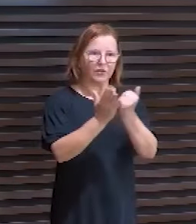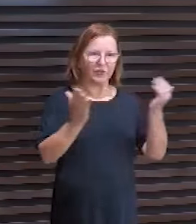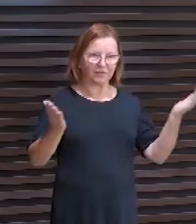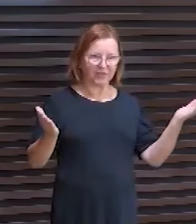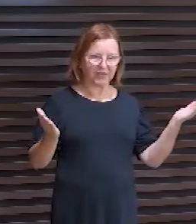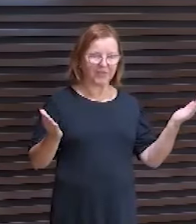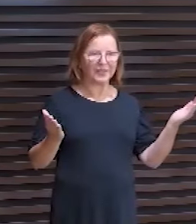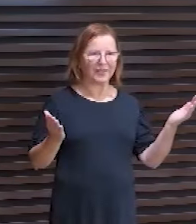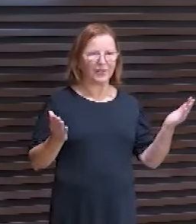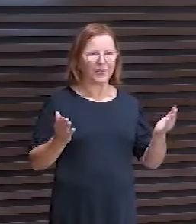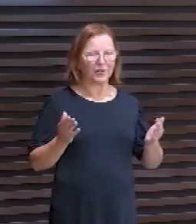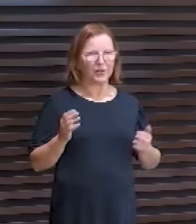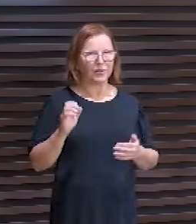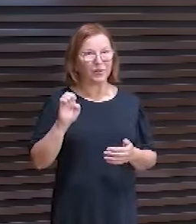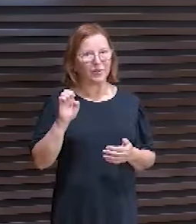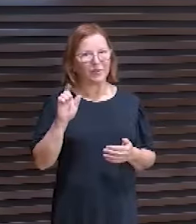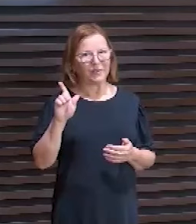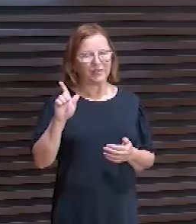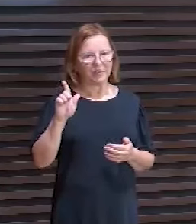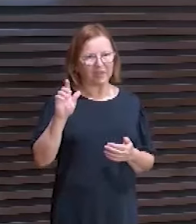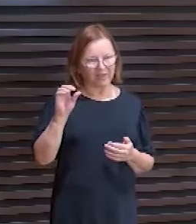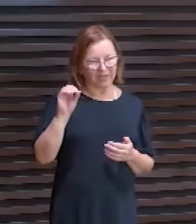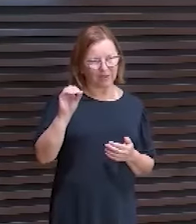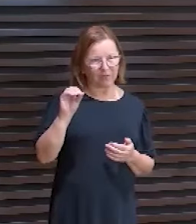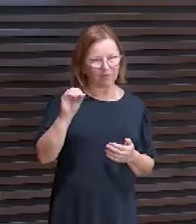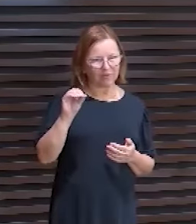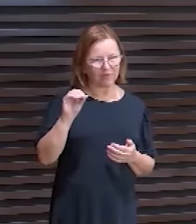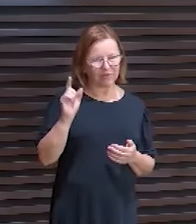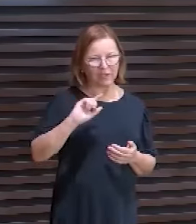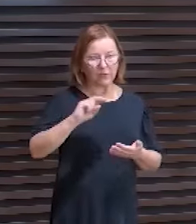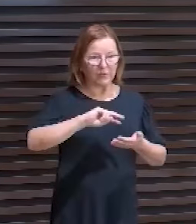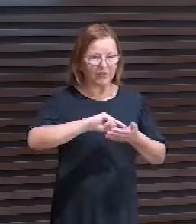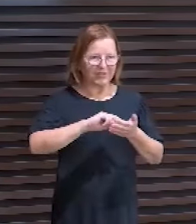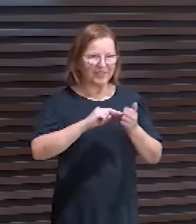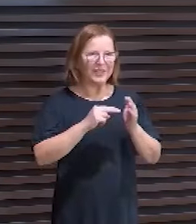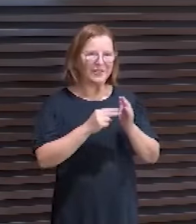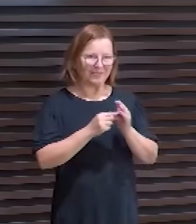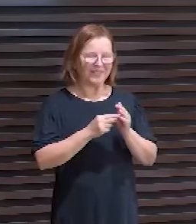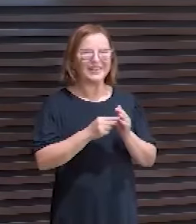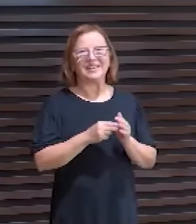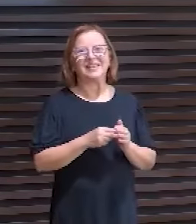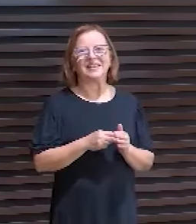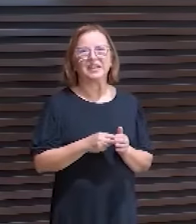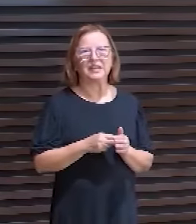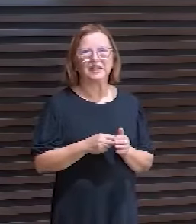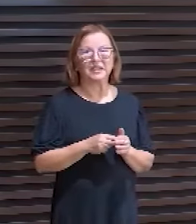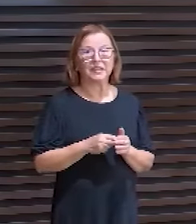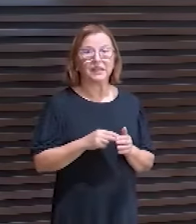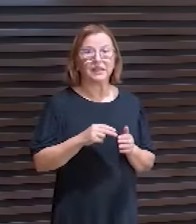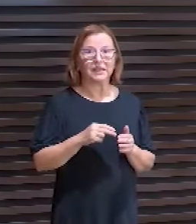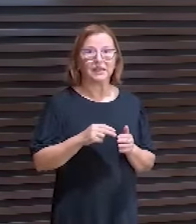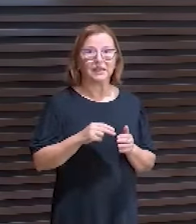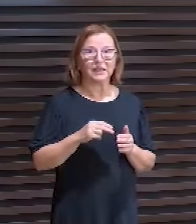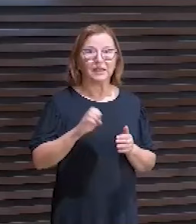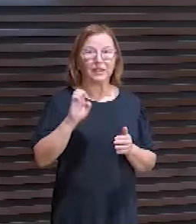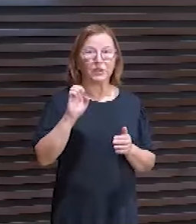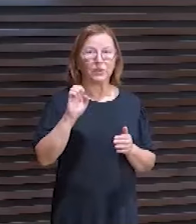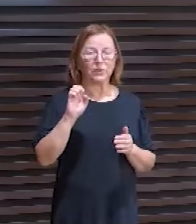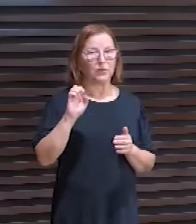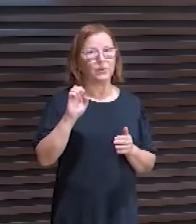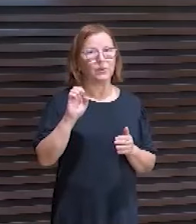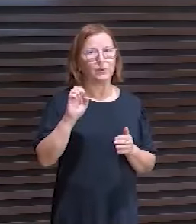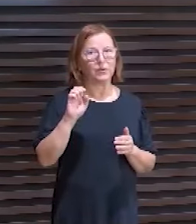sua morte ou seu completo desaparecimento o o ego Continua em nós porém o que é